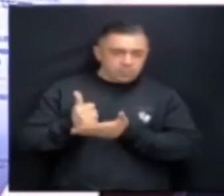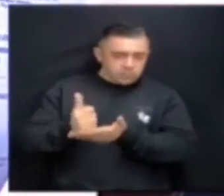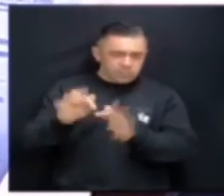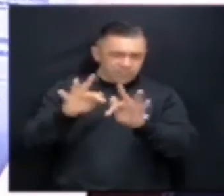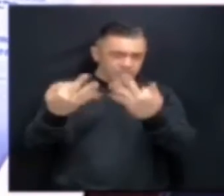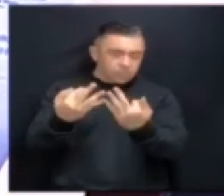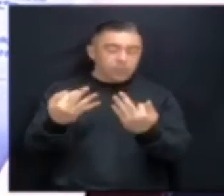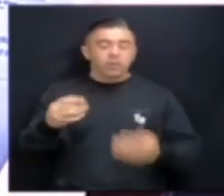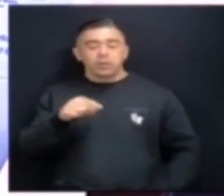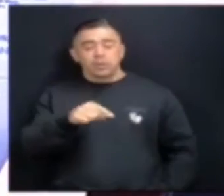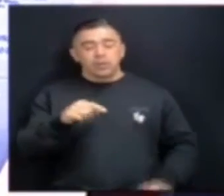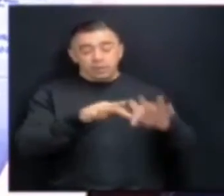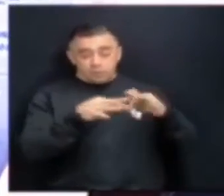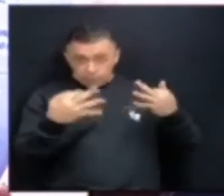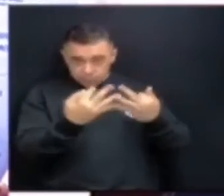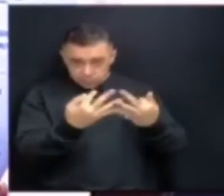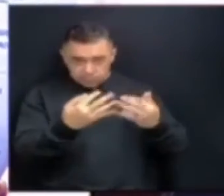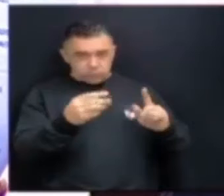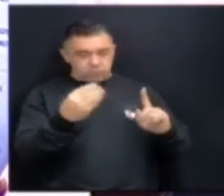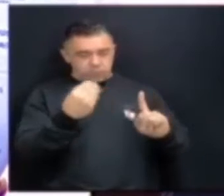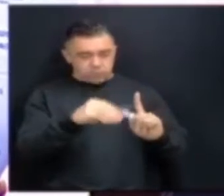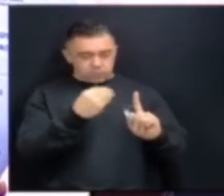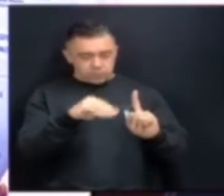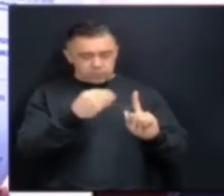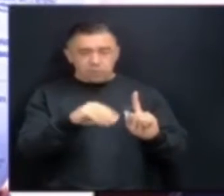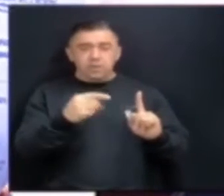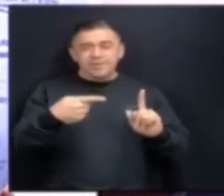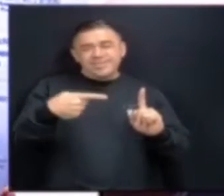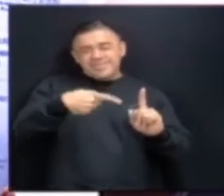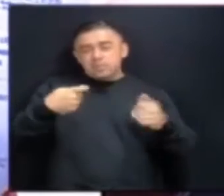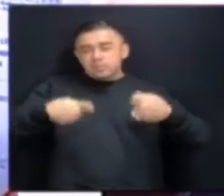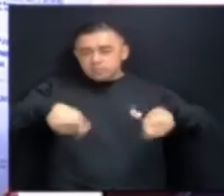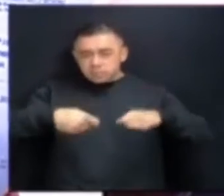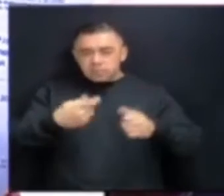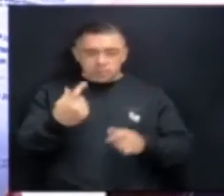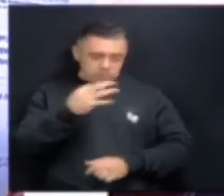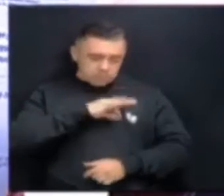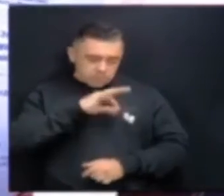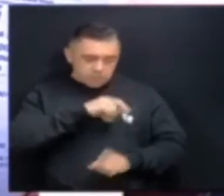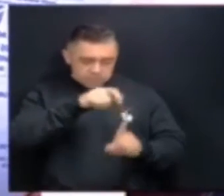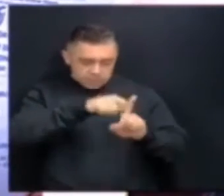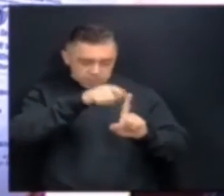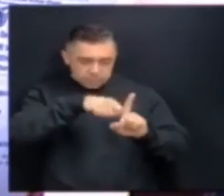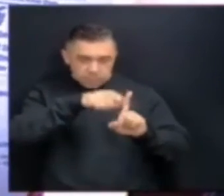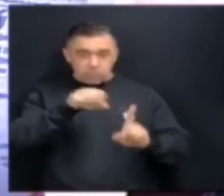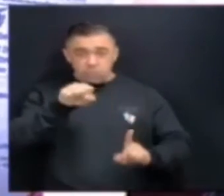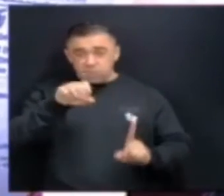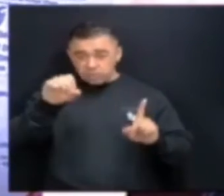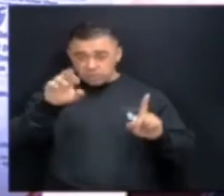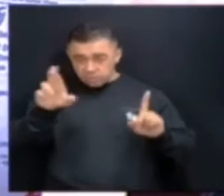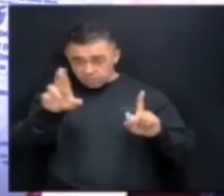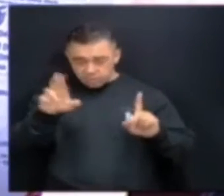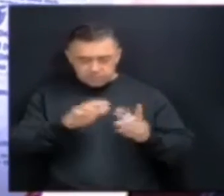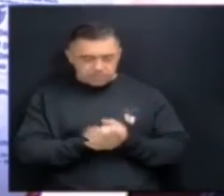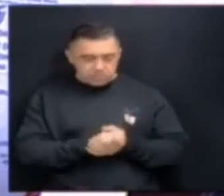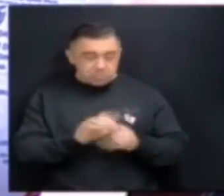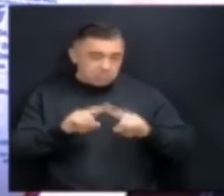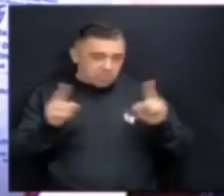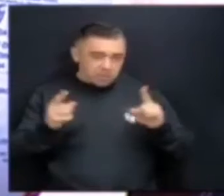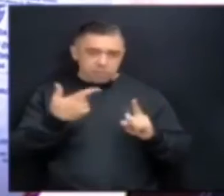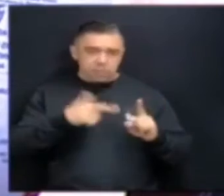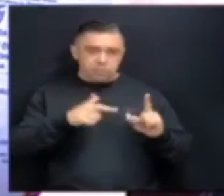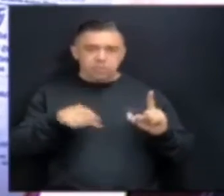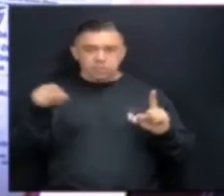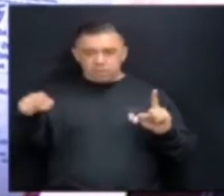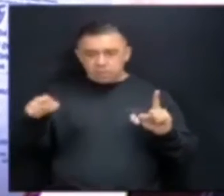lei estadual dispõe que a família instalação de vulnerabilidade Econômica poderá receber o benefício financeiro mensal de 80 reais desde que não seja